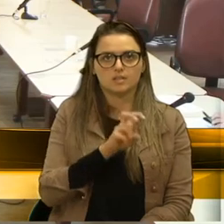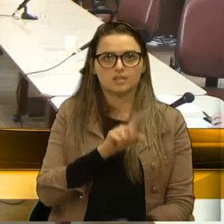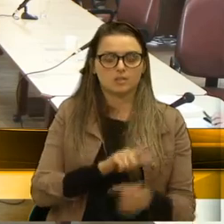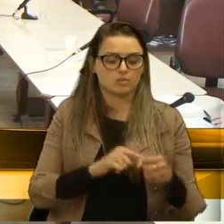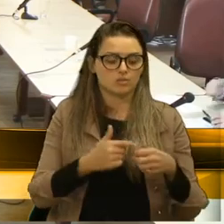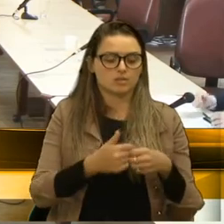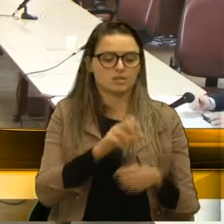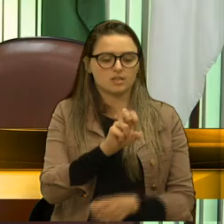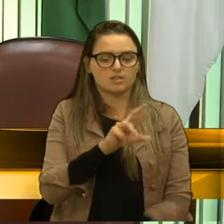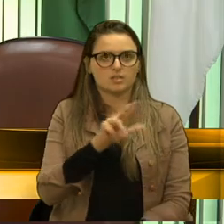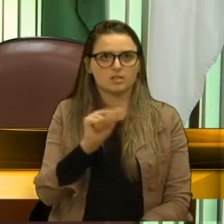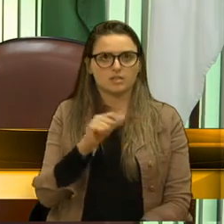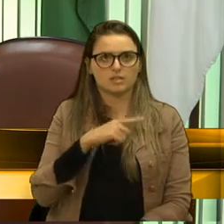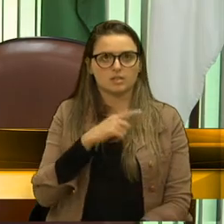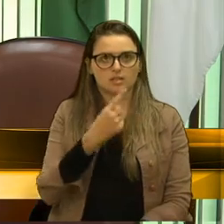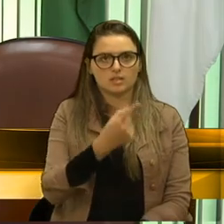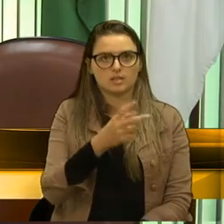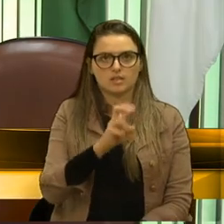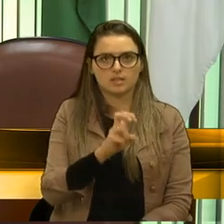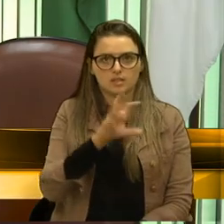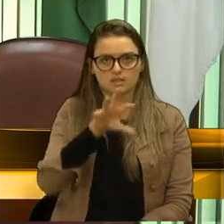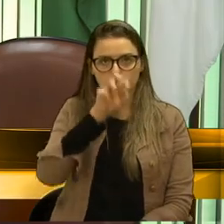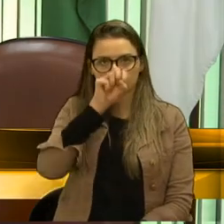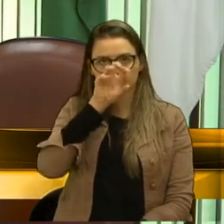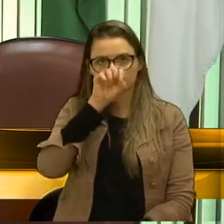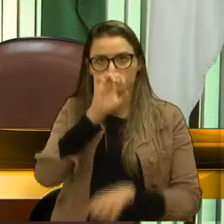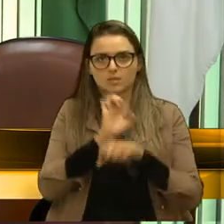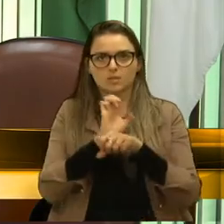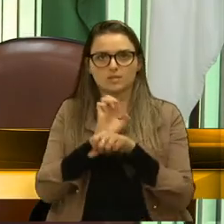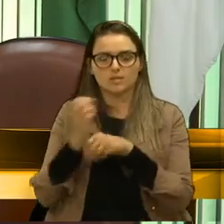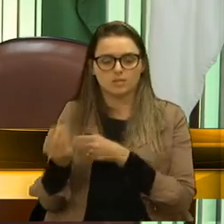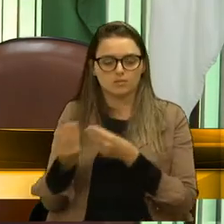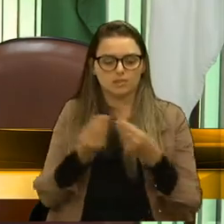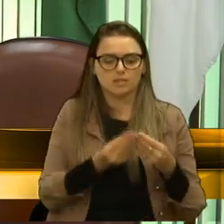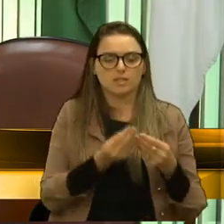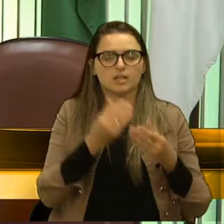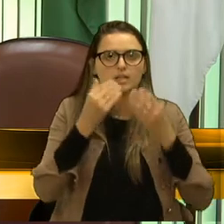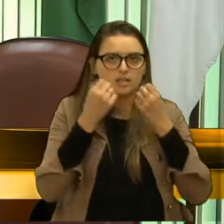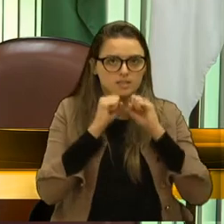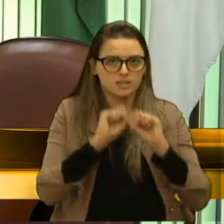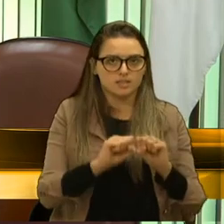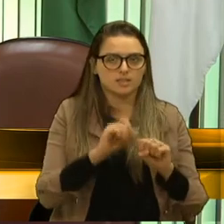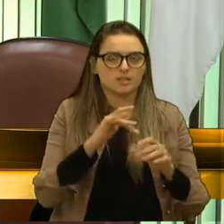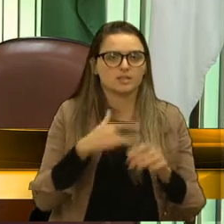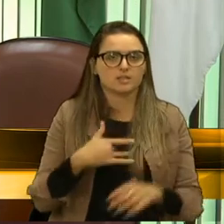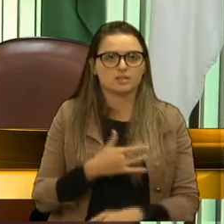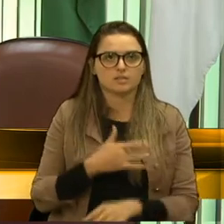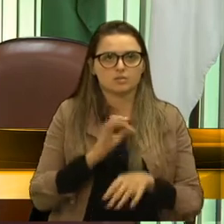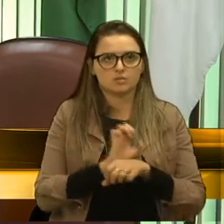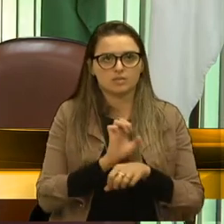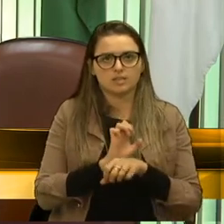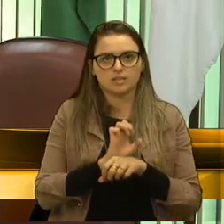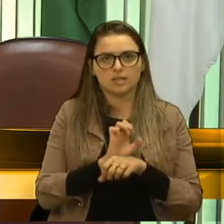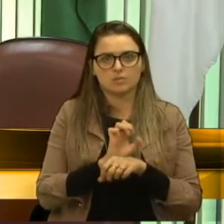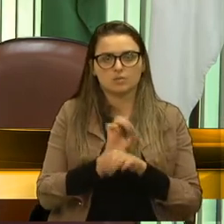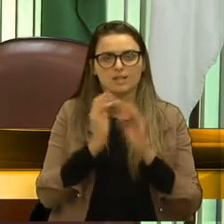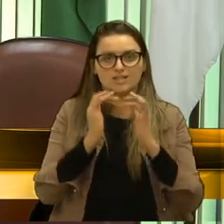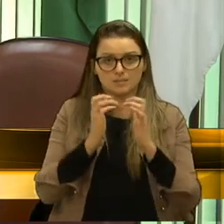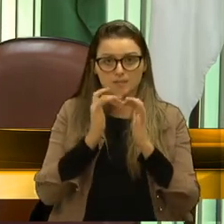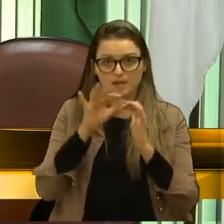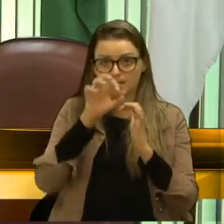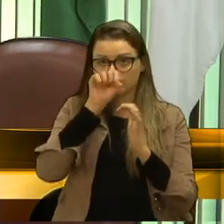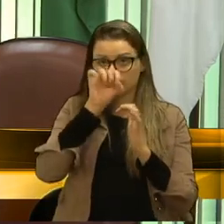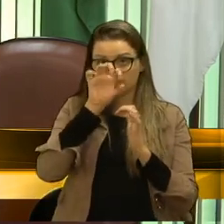da Serra recebem 15 respiradores do Estado, né? De acordo com a Secretaria de Saúde do Estado, os respiradores